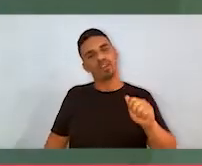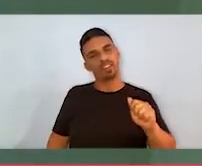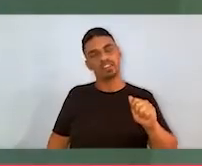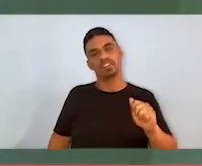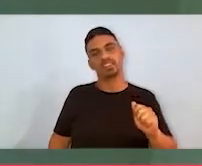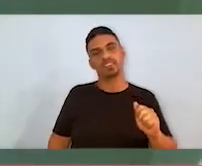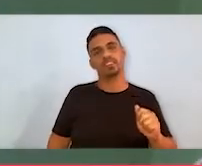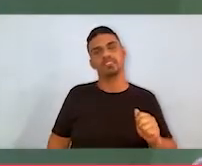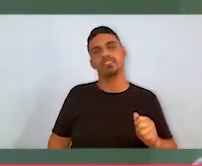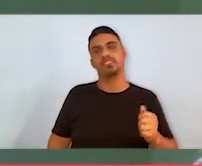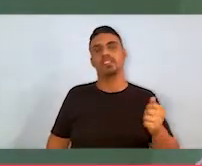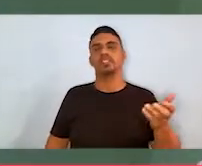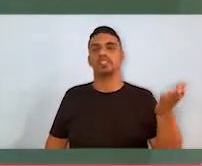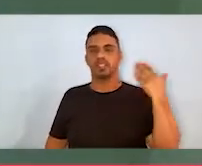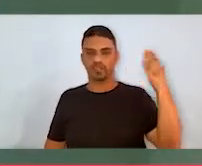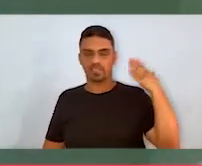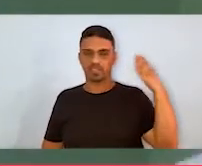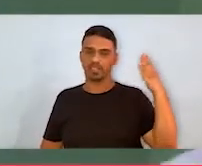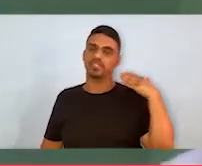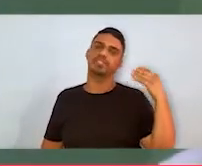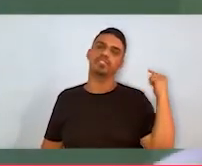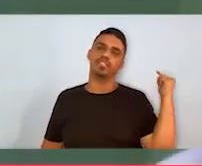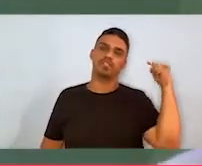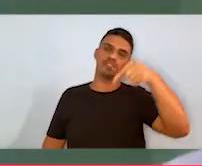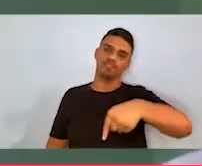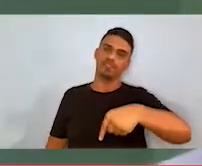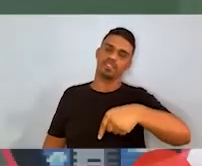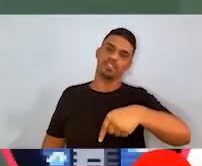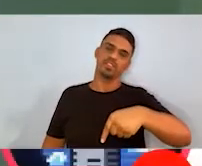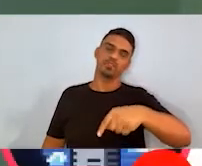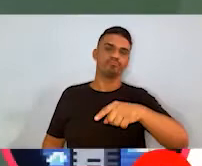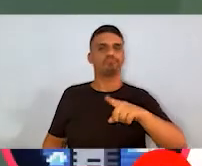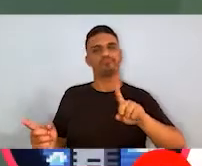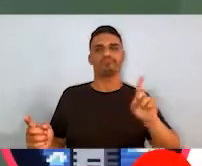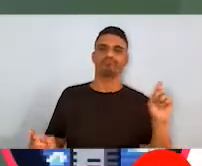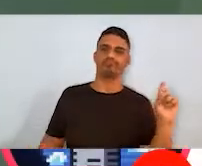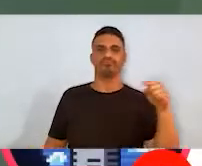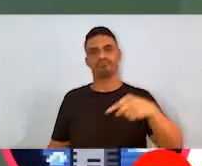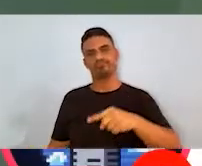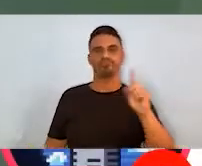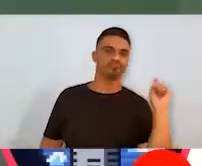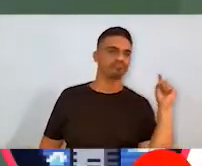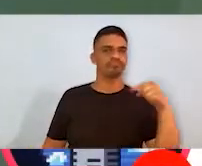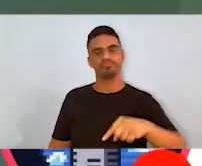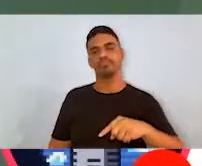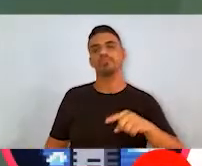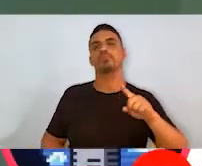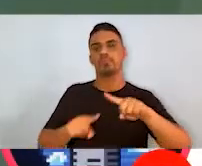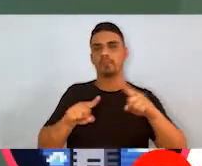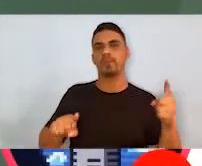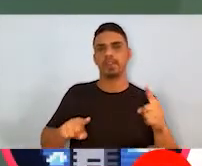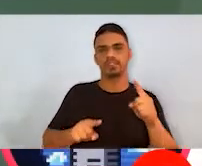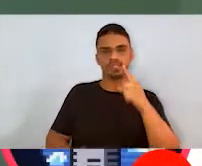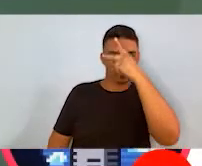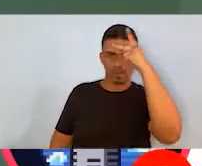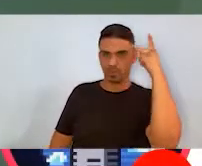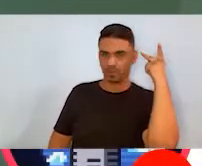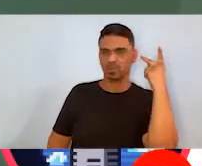cheguei a ver, porque eu estava no Piskel, né, estava indo e vindo, mas geralmente é uma coisa que o povo